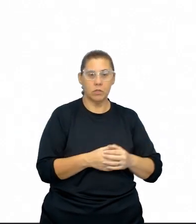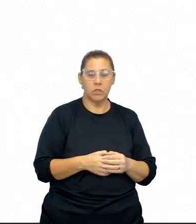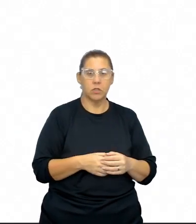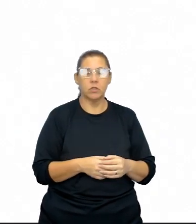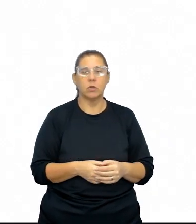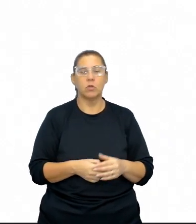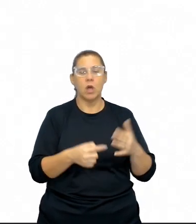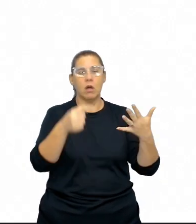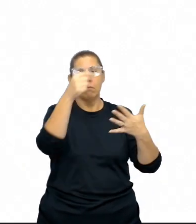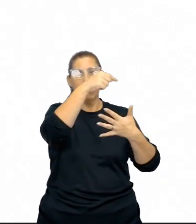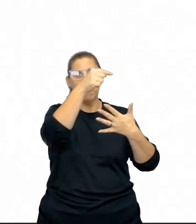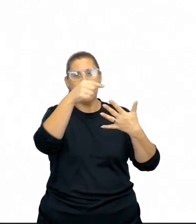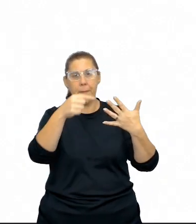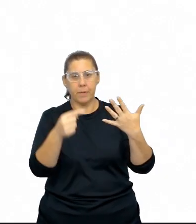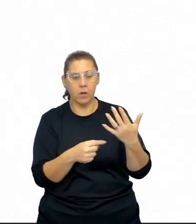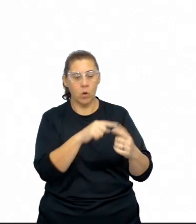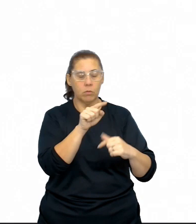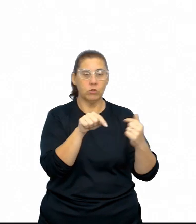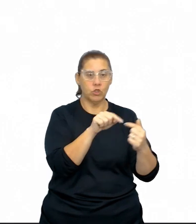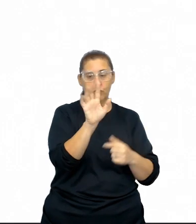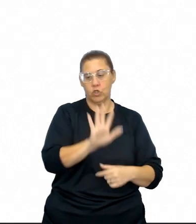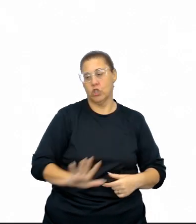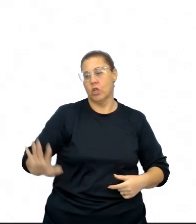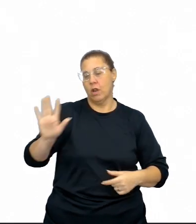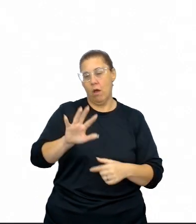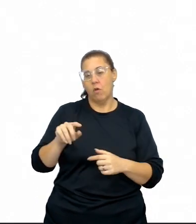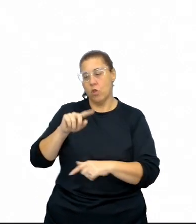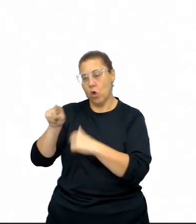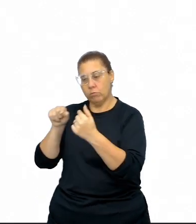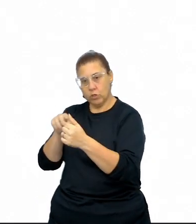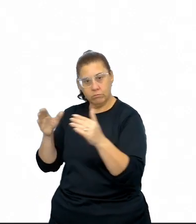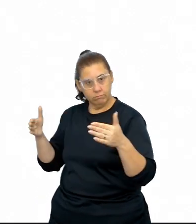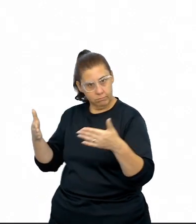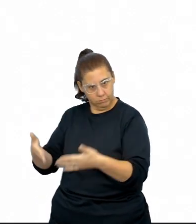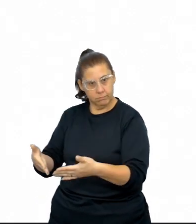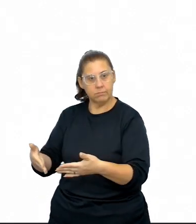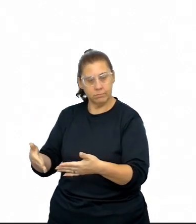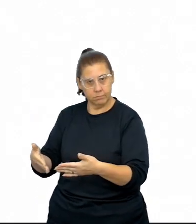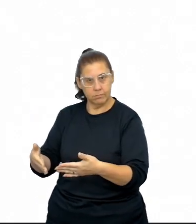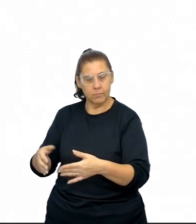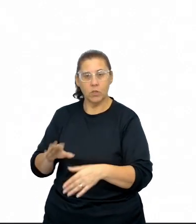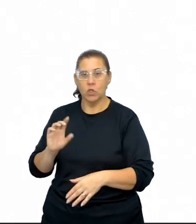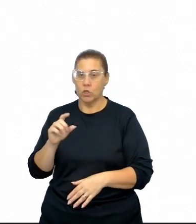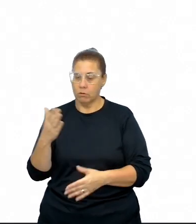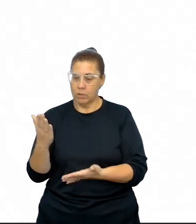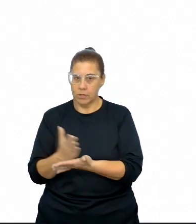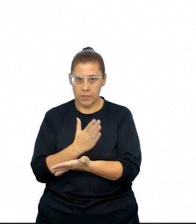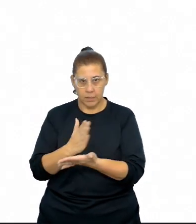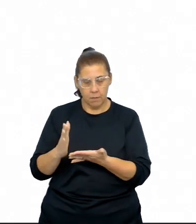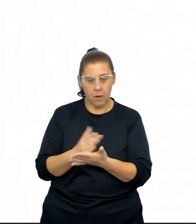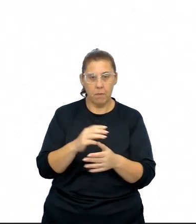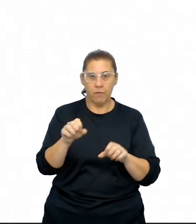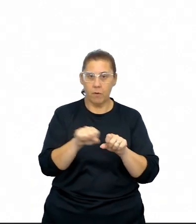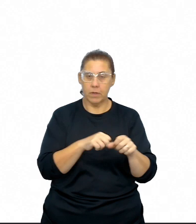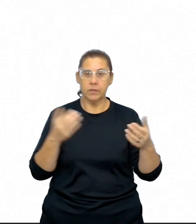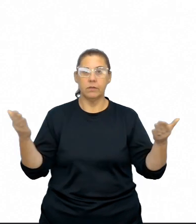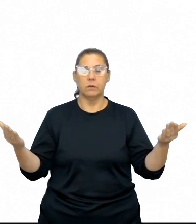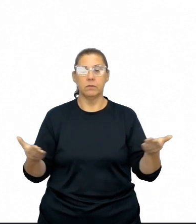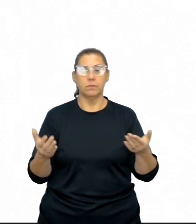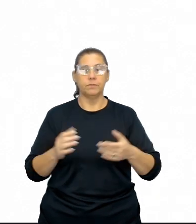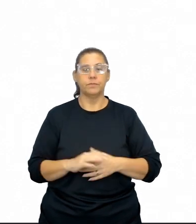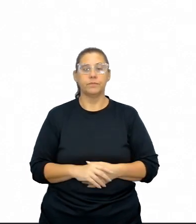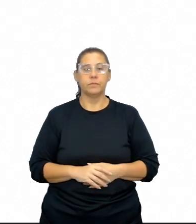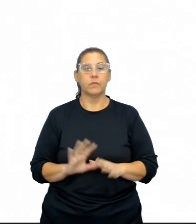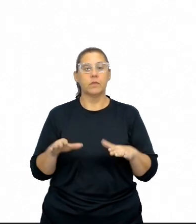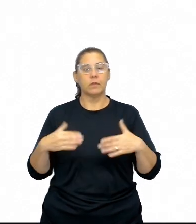pontualmente os objetivos gerais e os objetivos específicos que nós separamos para a nossa formação. Então,